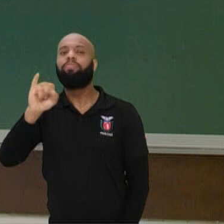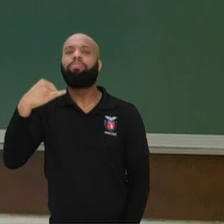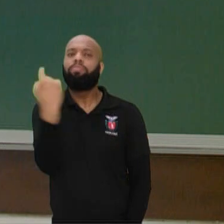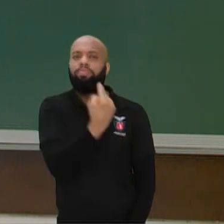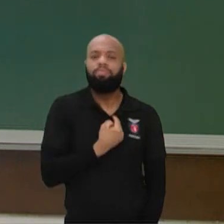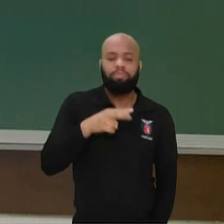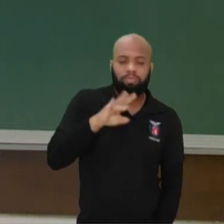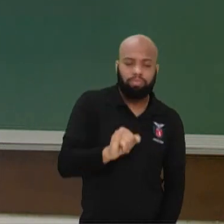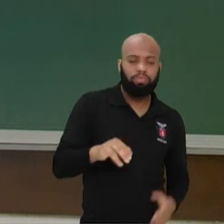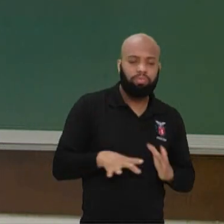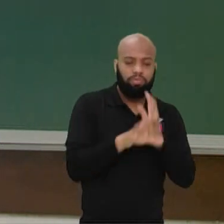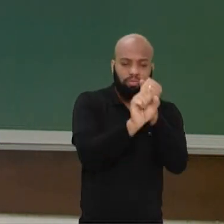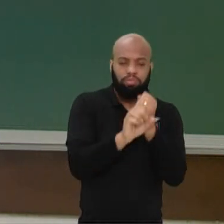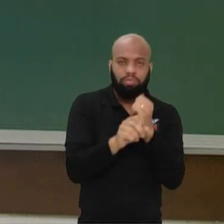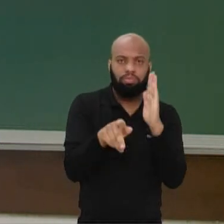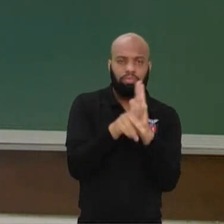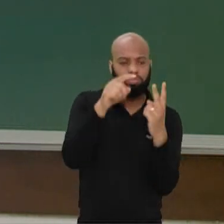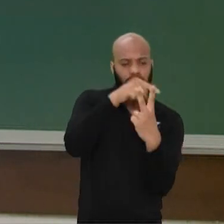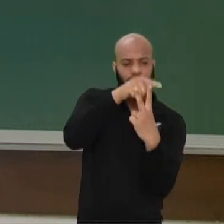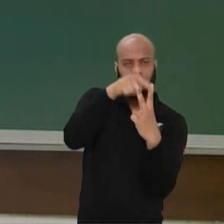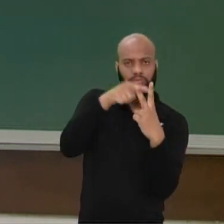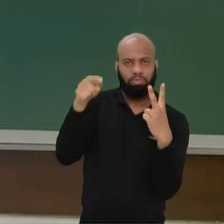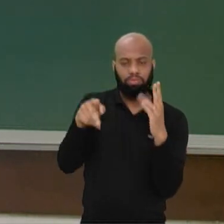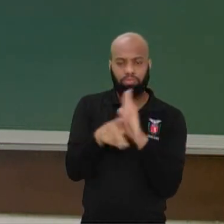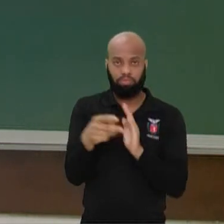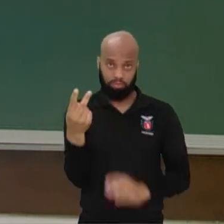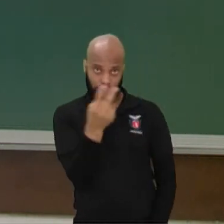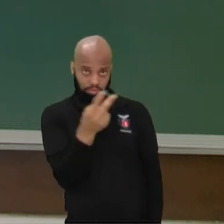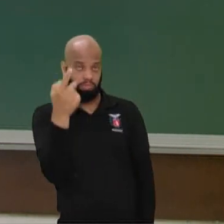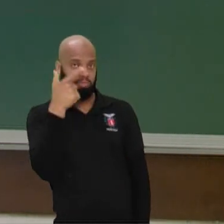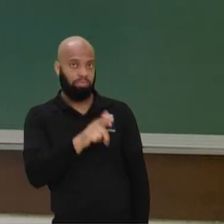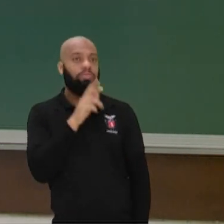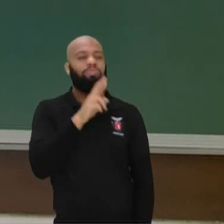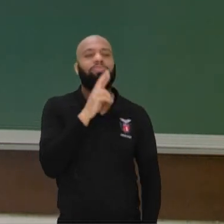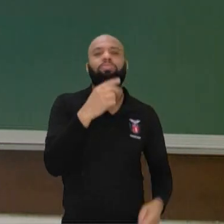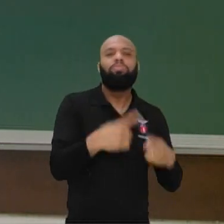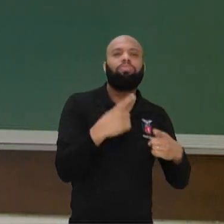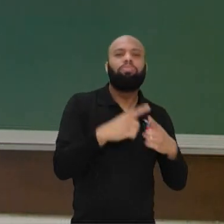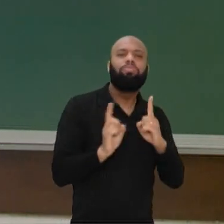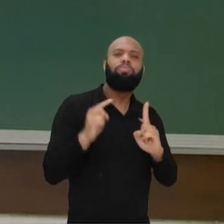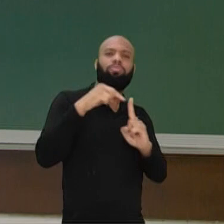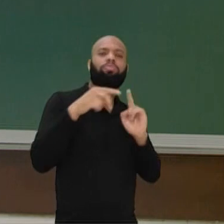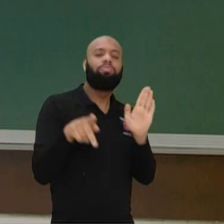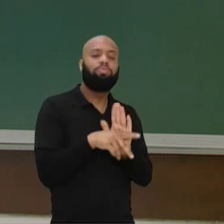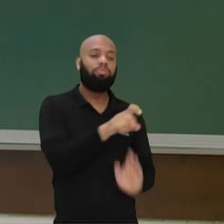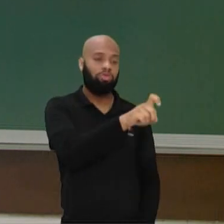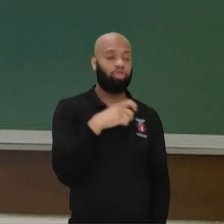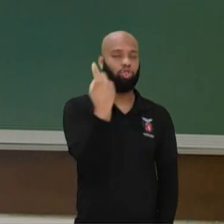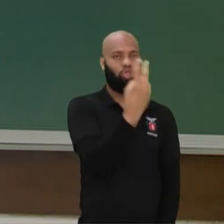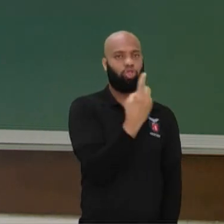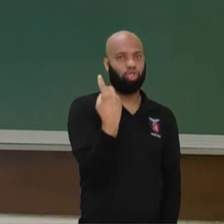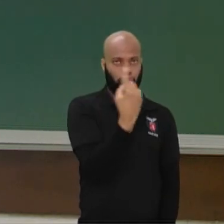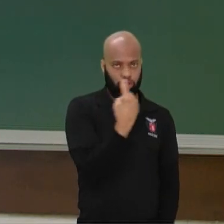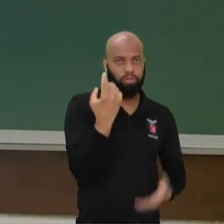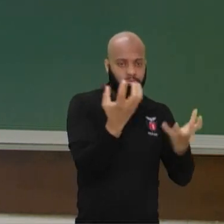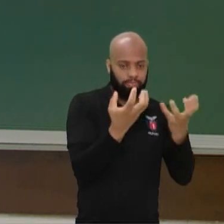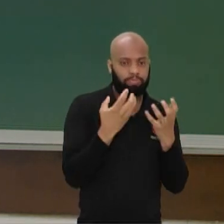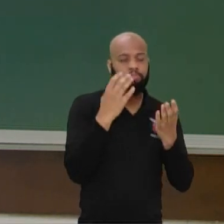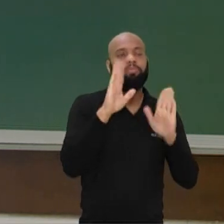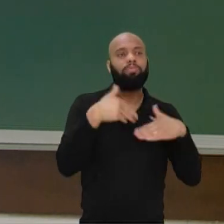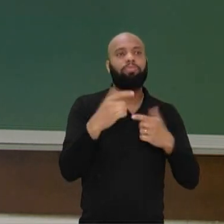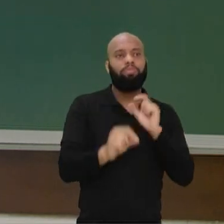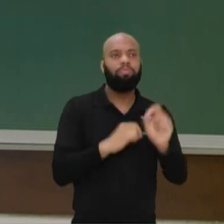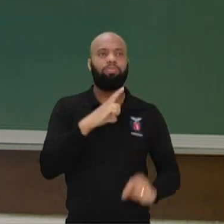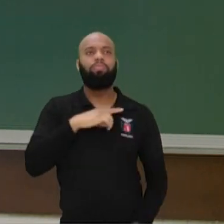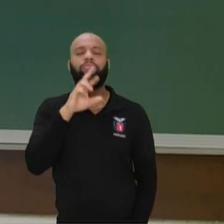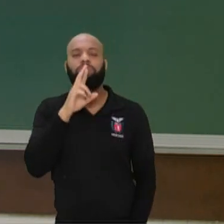vamos calcular a raiz quadrada dos dois membros para poder resolver, porque o objetivo é isolar o x, deixar ele sozinho, nós vamos ter que